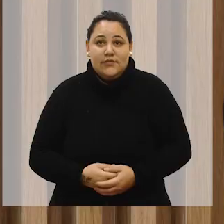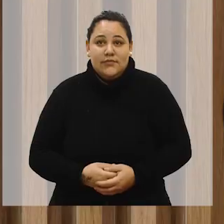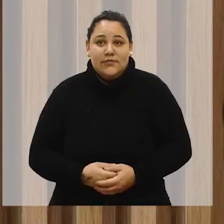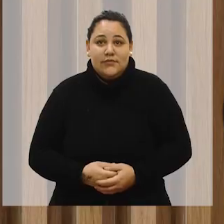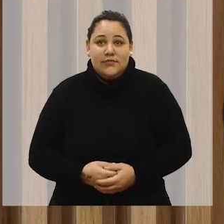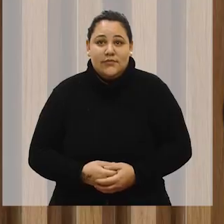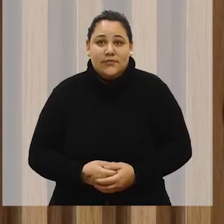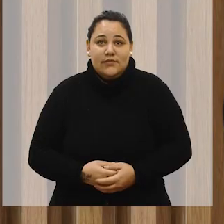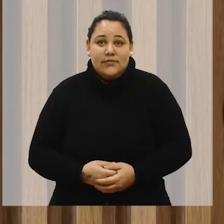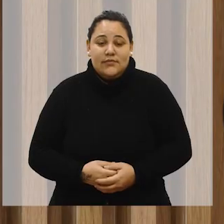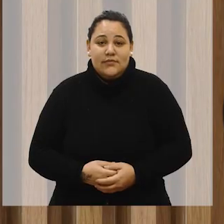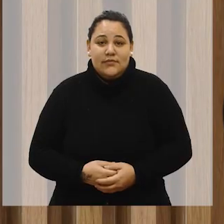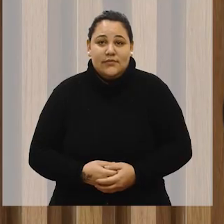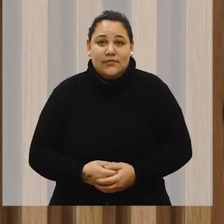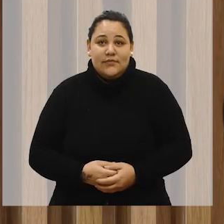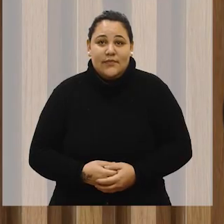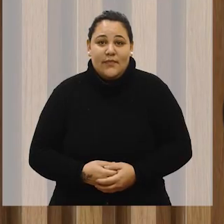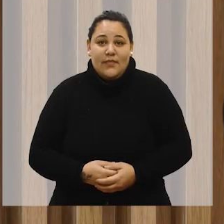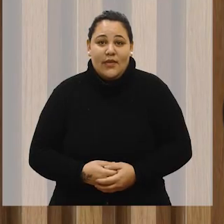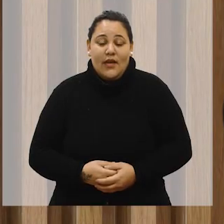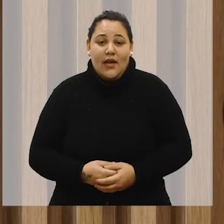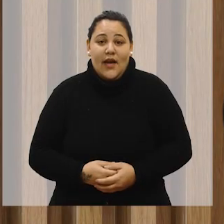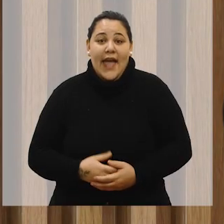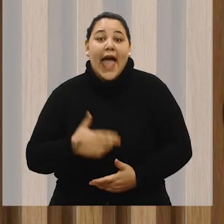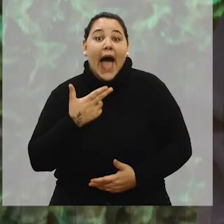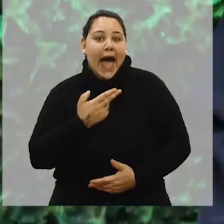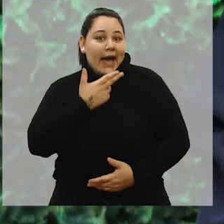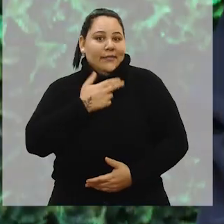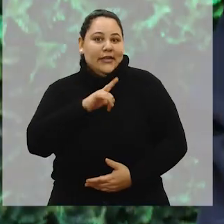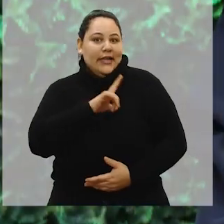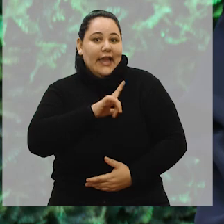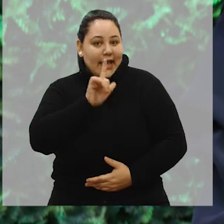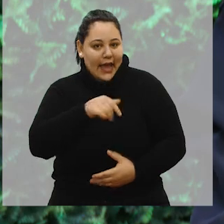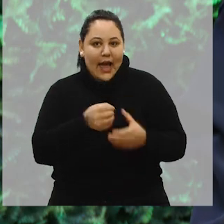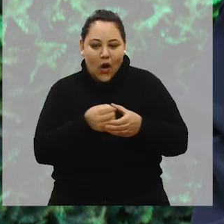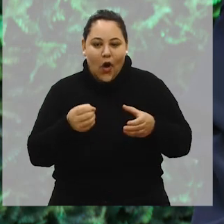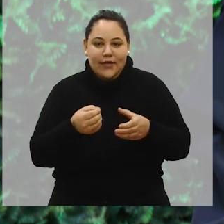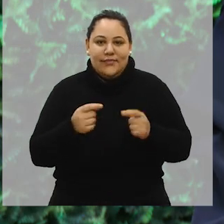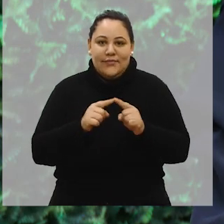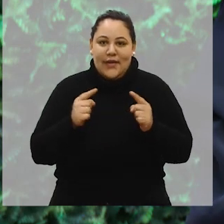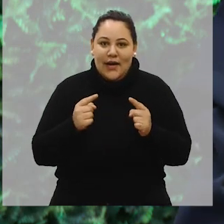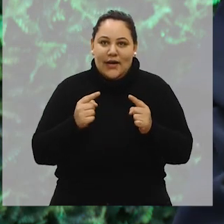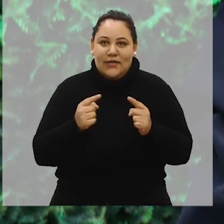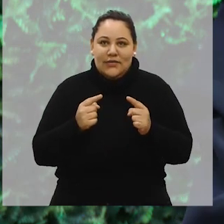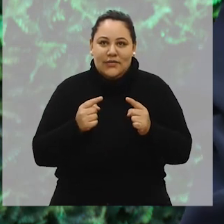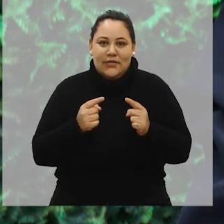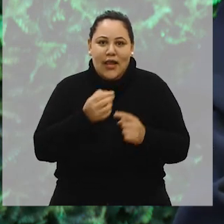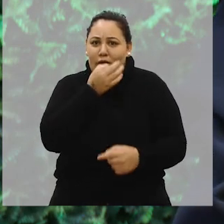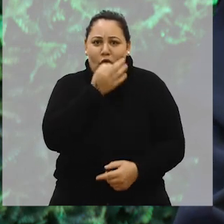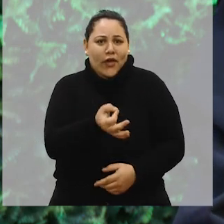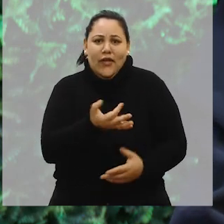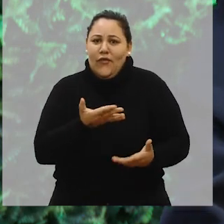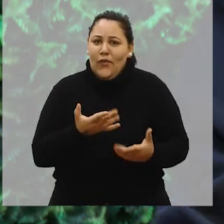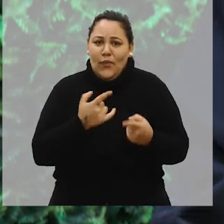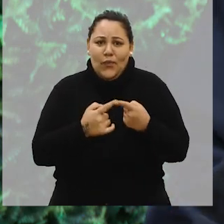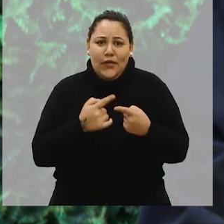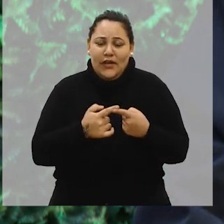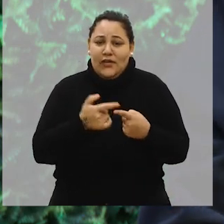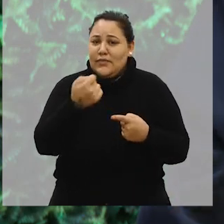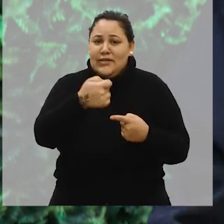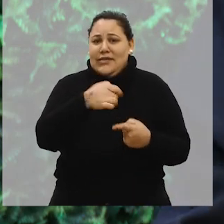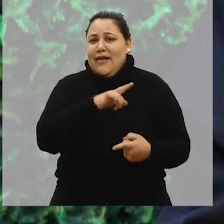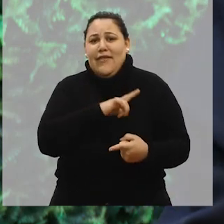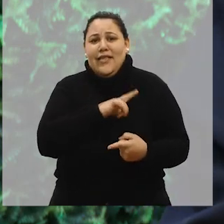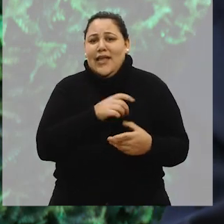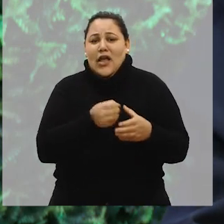A arma que se tem é esta. Mas ela é um absurdo, não tem que existir cota